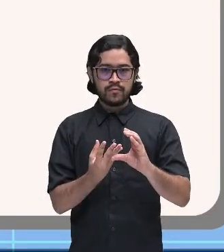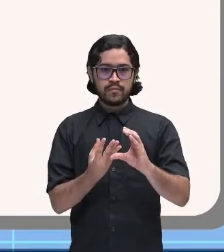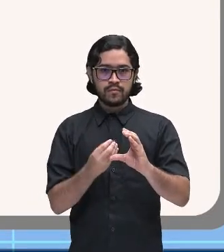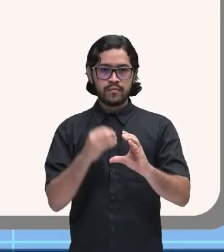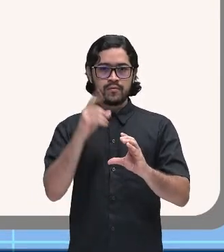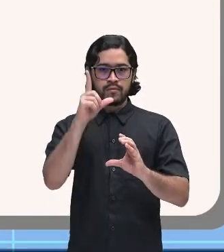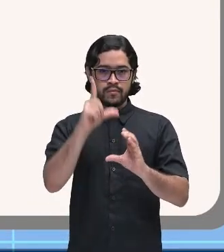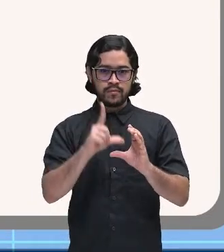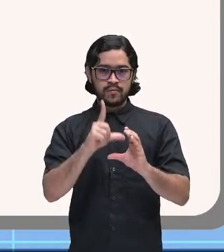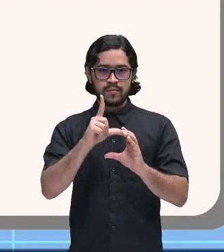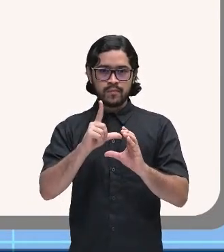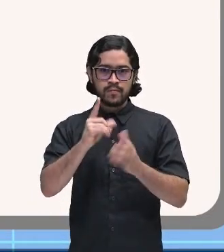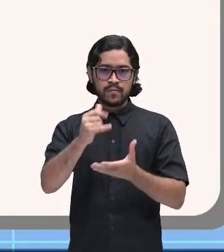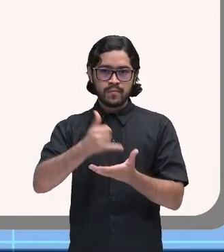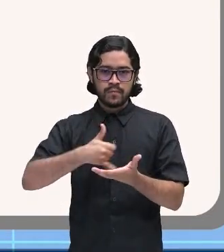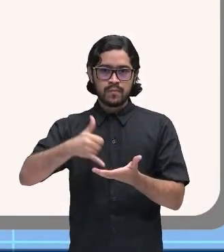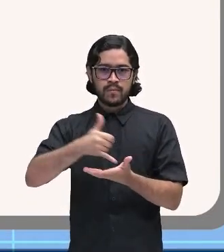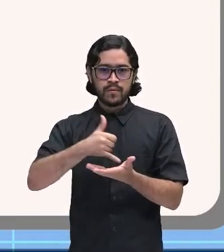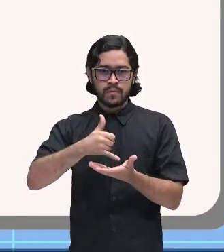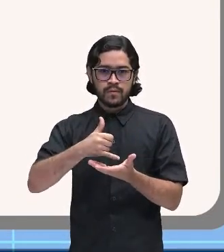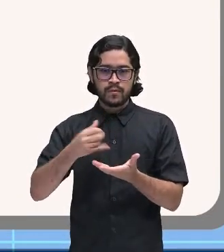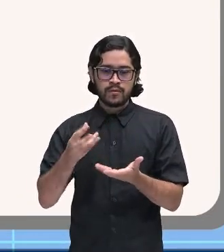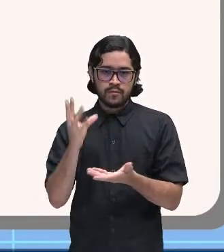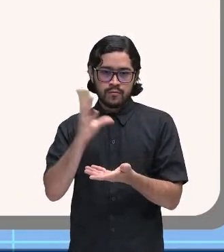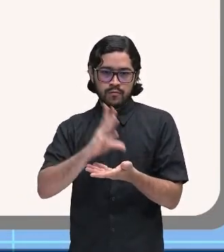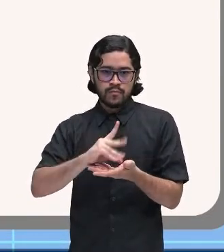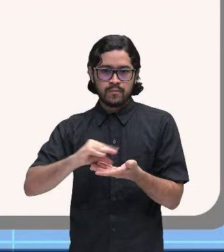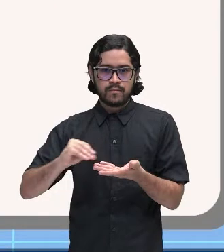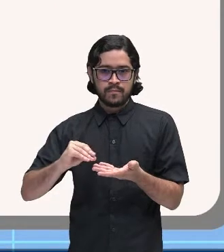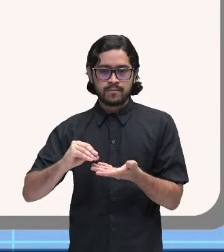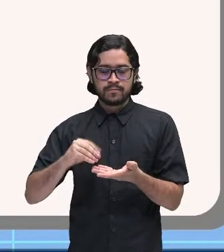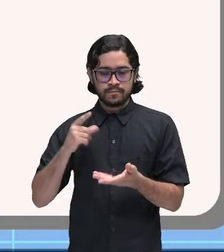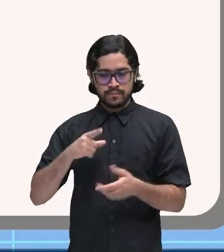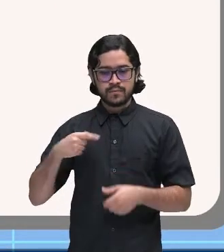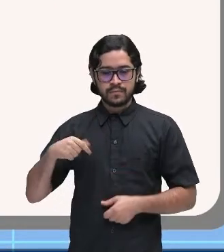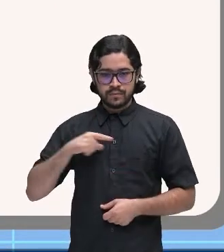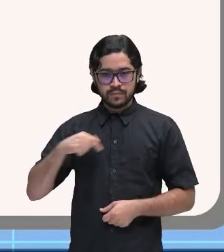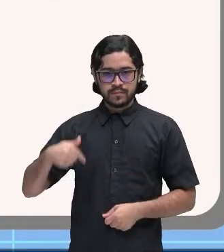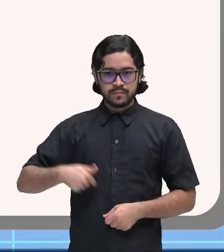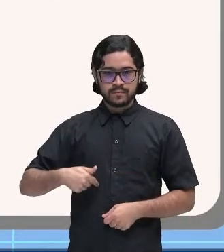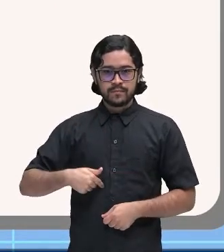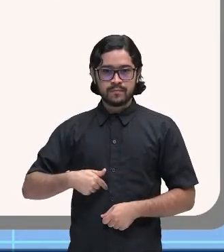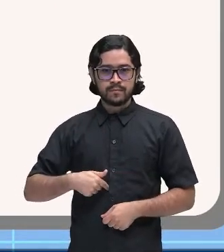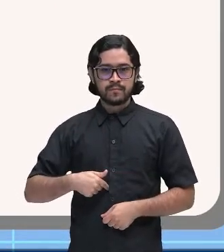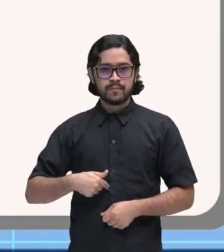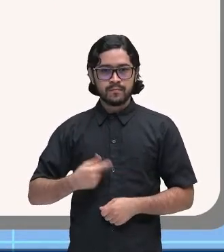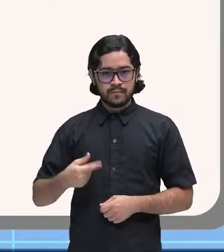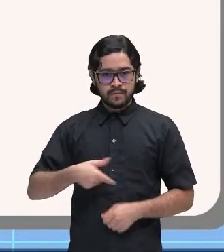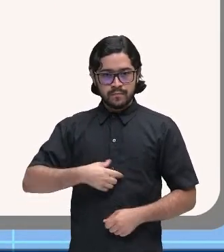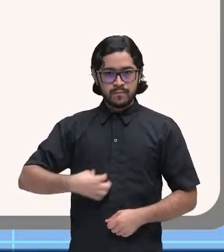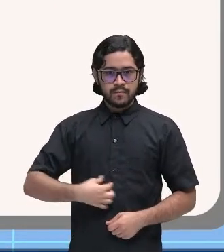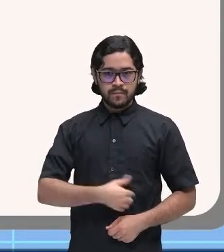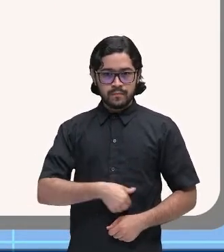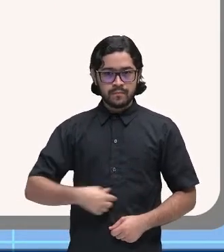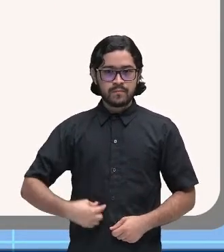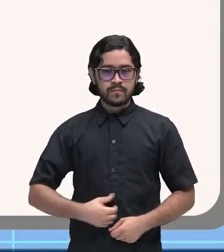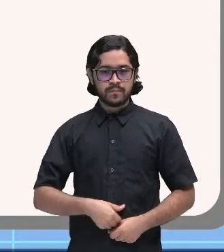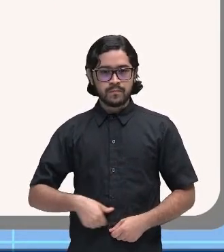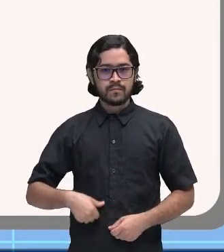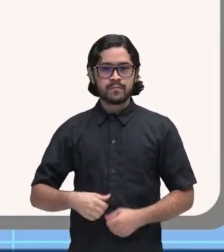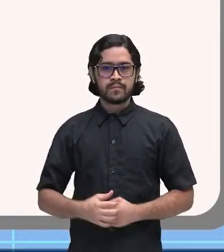lá pelo fígado, certo? A maior parte dos nutrientes é transformado, então, no intestino delgado pela ação da bile, do